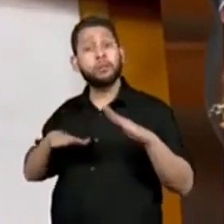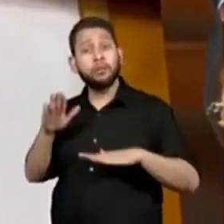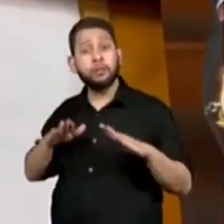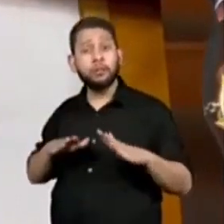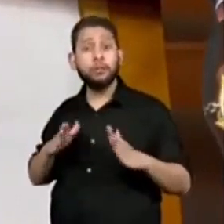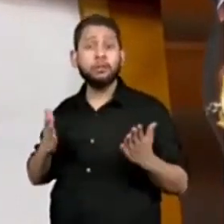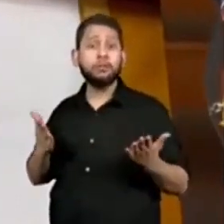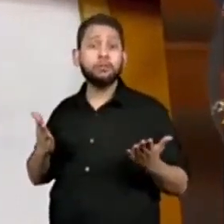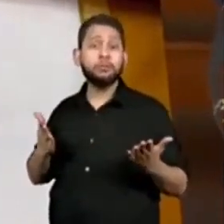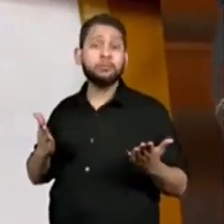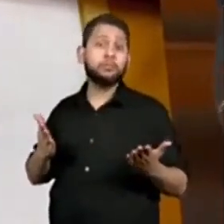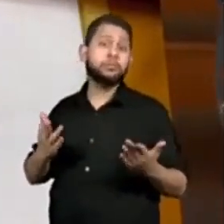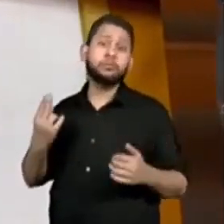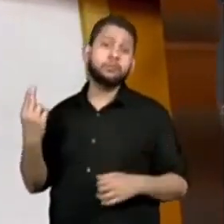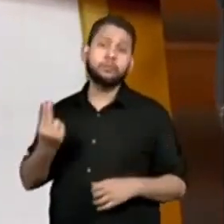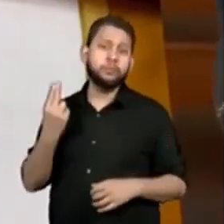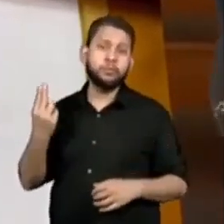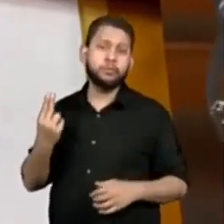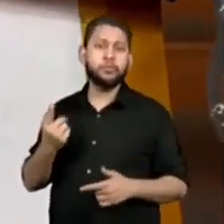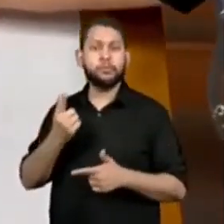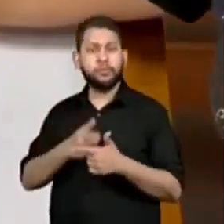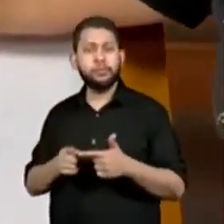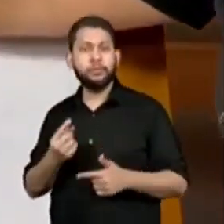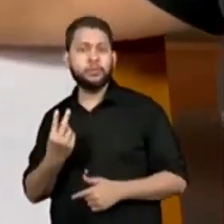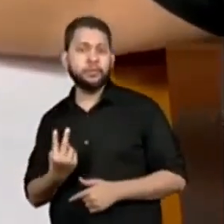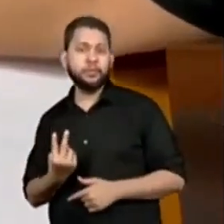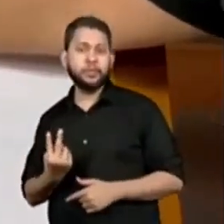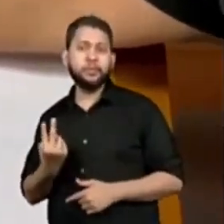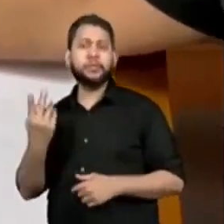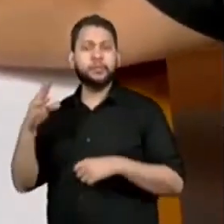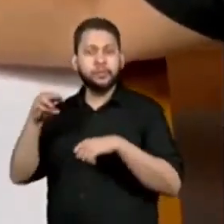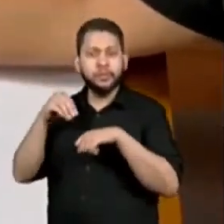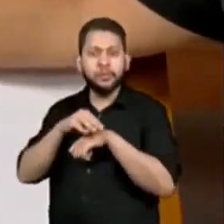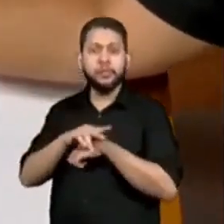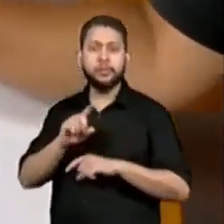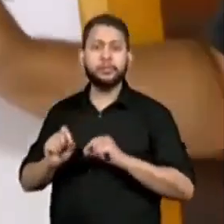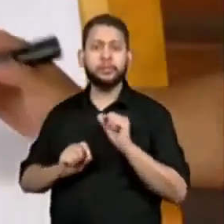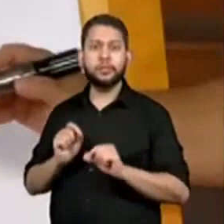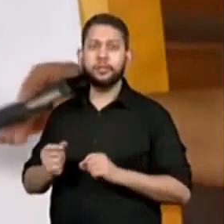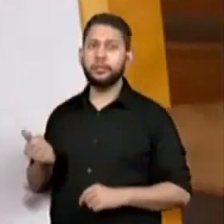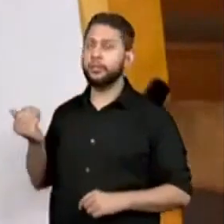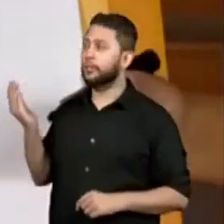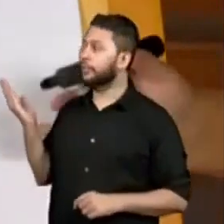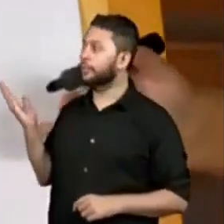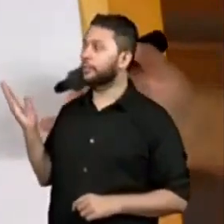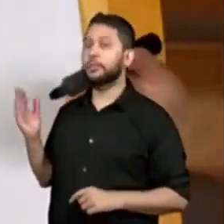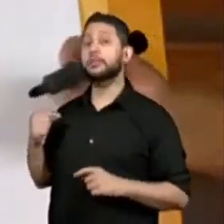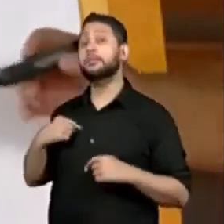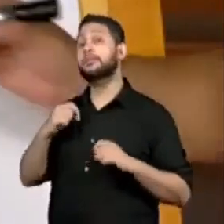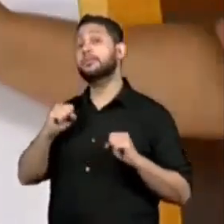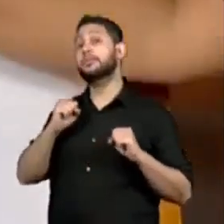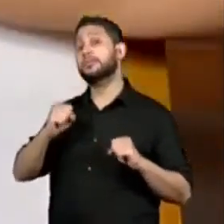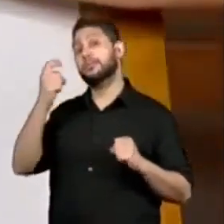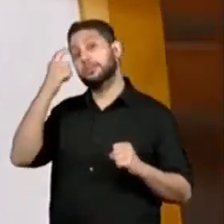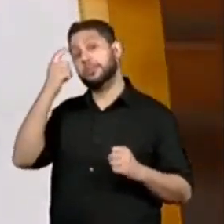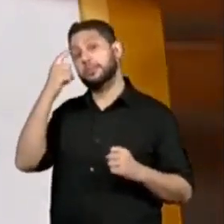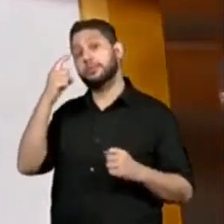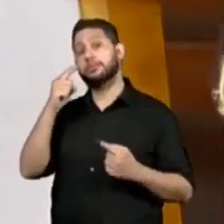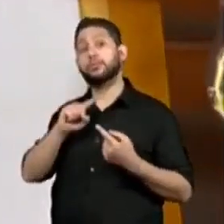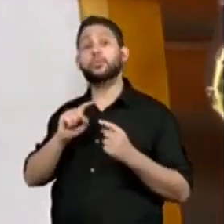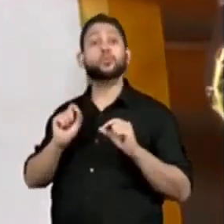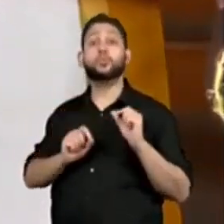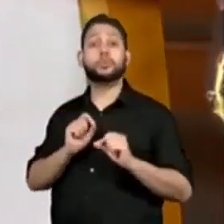e que acontece a gente tá dividindo por 2 a dica disso é que a gente pode pensar os